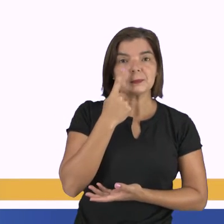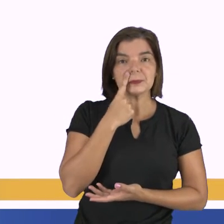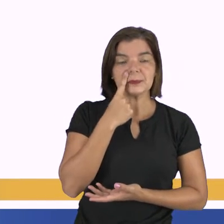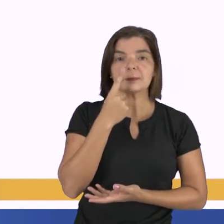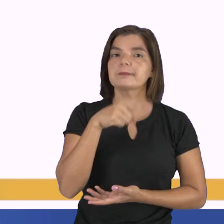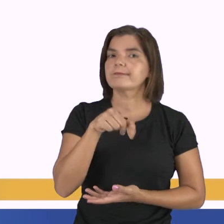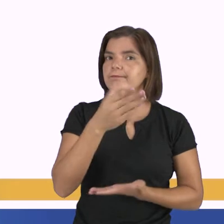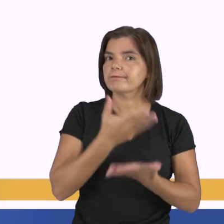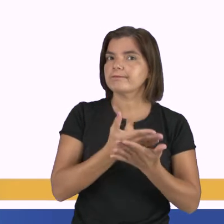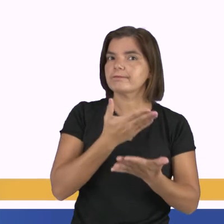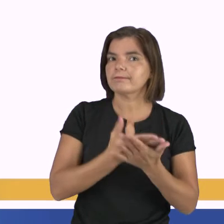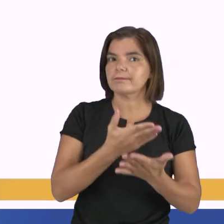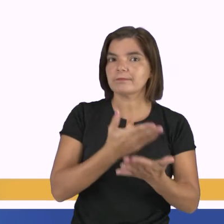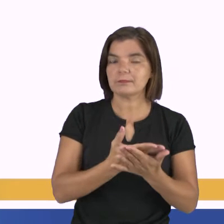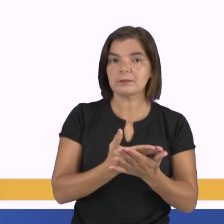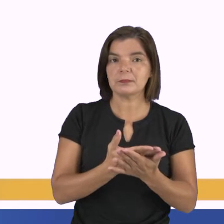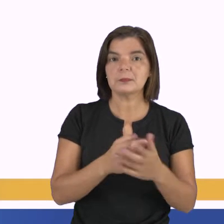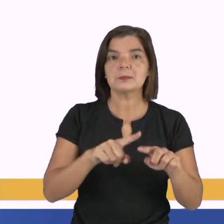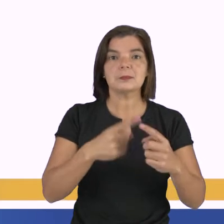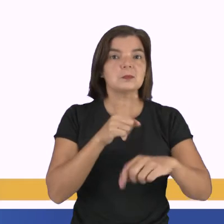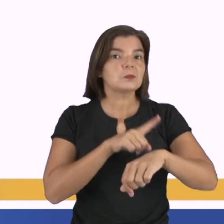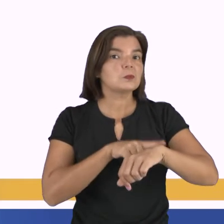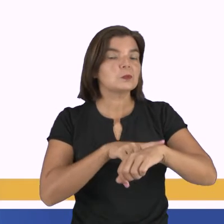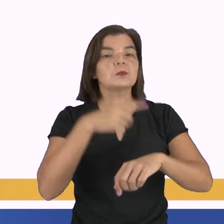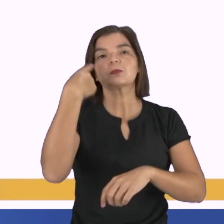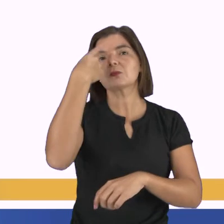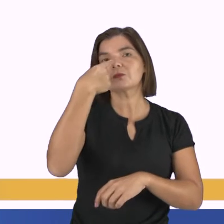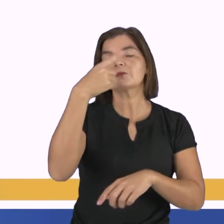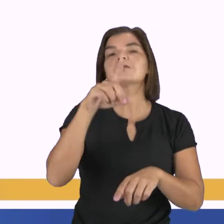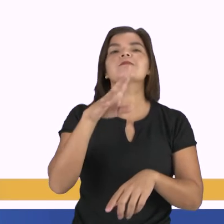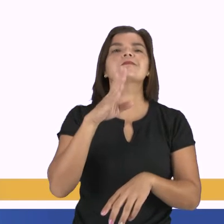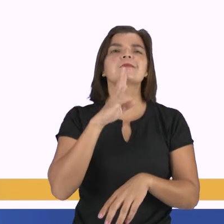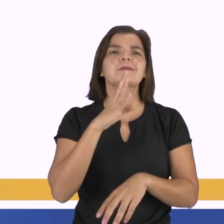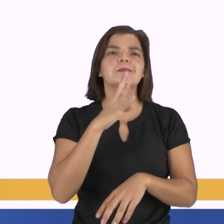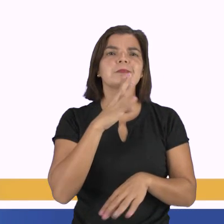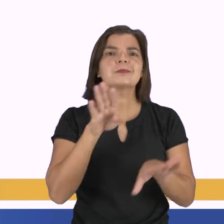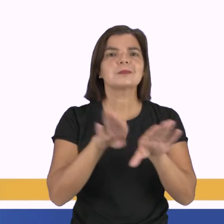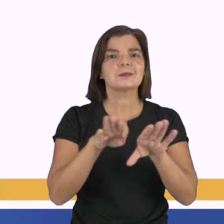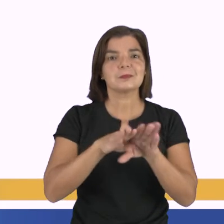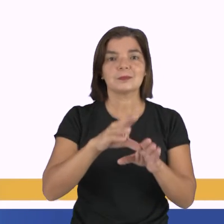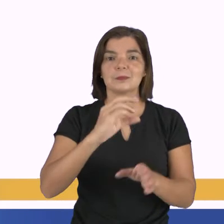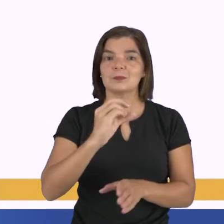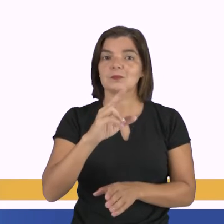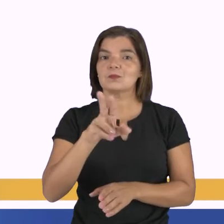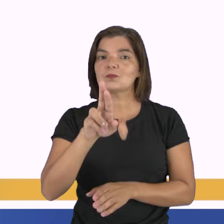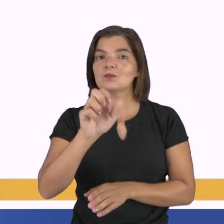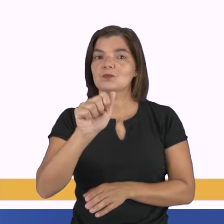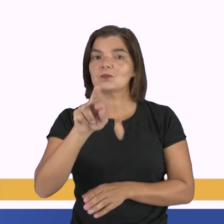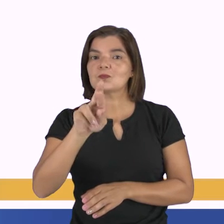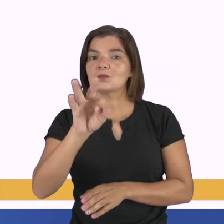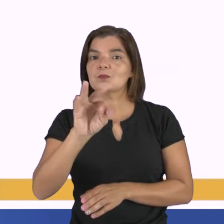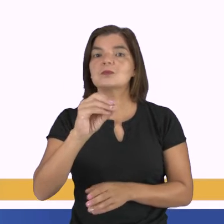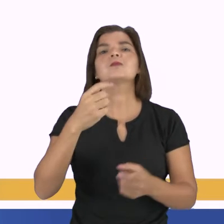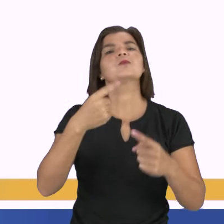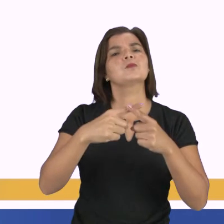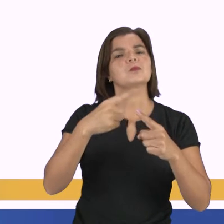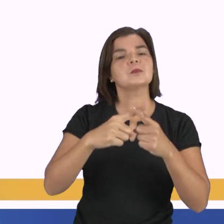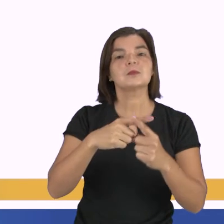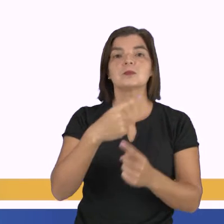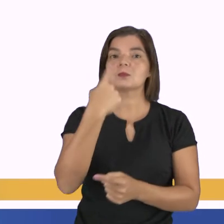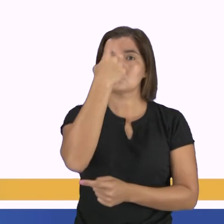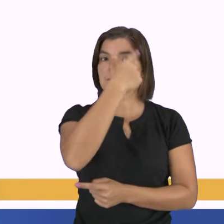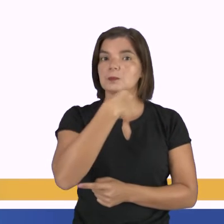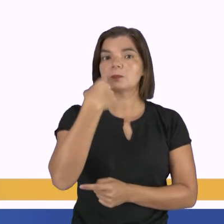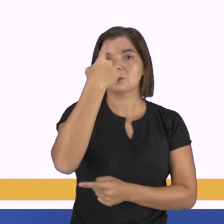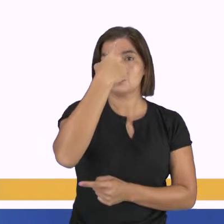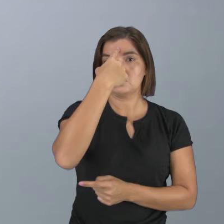se você for estudar, quero conhecer as horas em espanhol, você vai conhecer mais essa expressão quarto. Por quê? Porque uma hora,